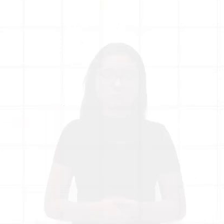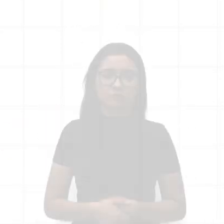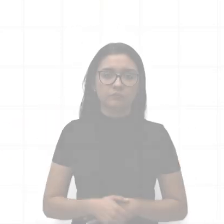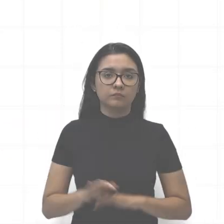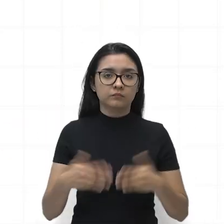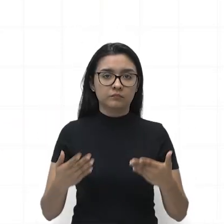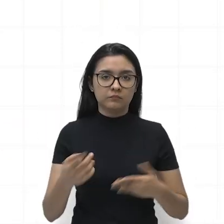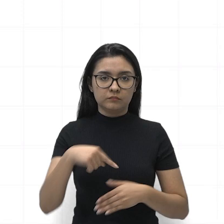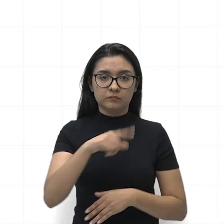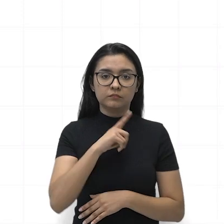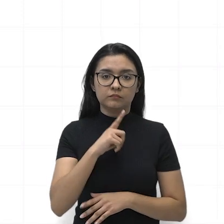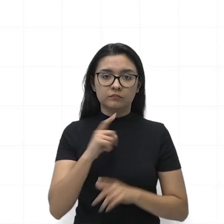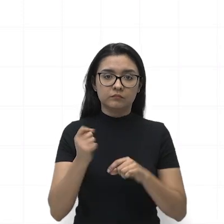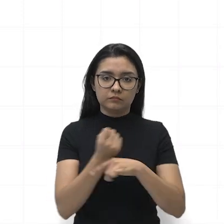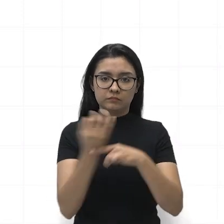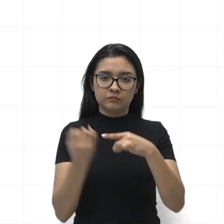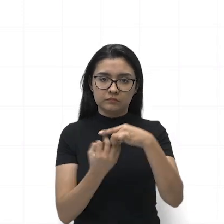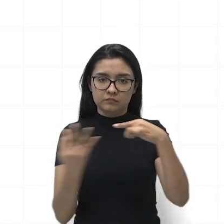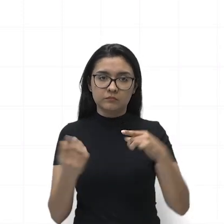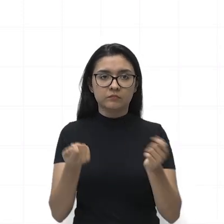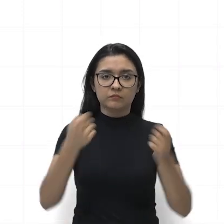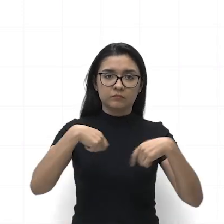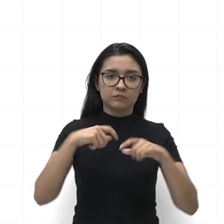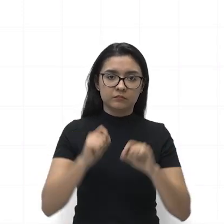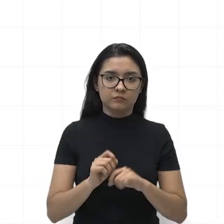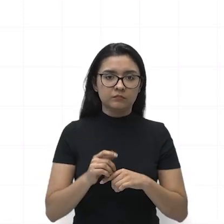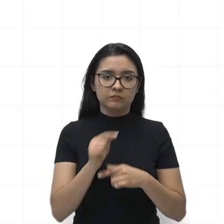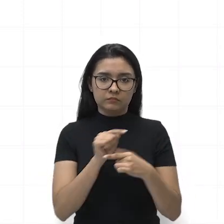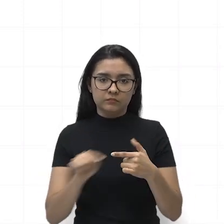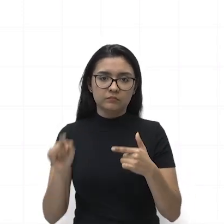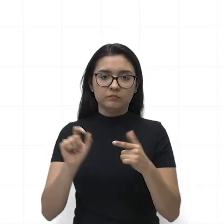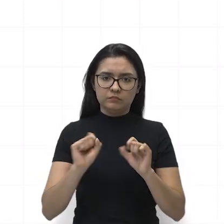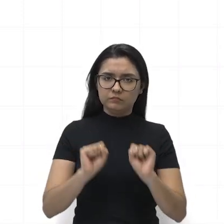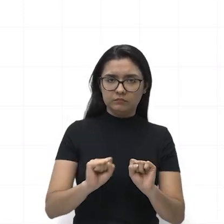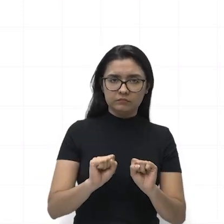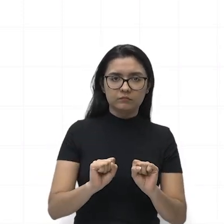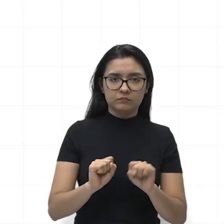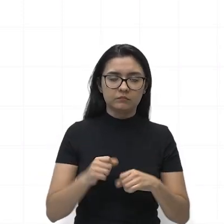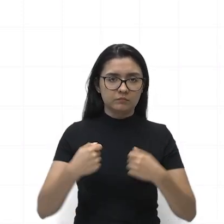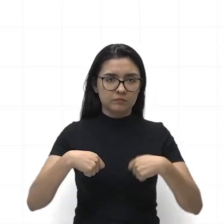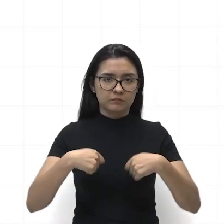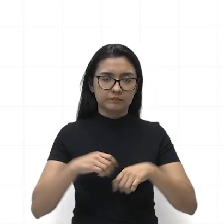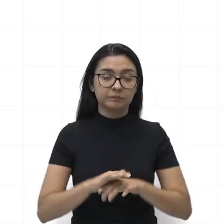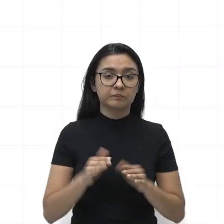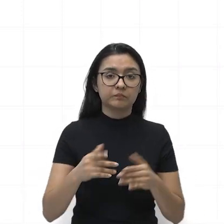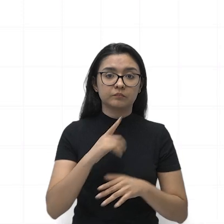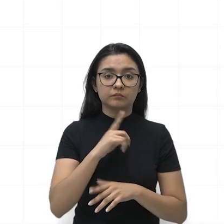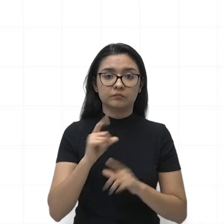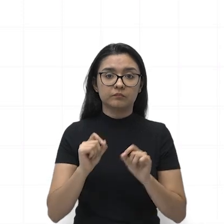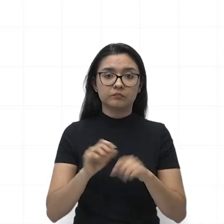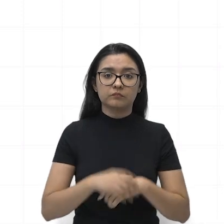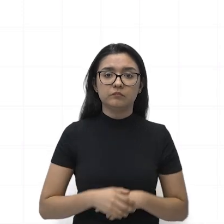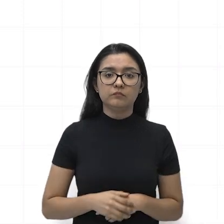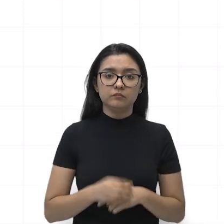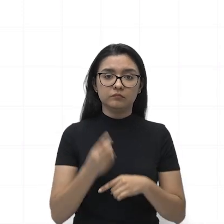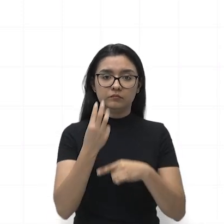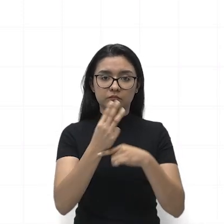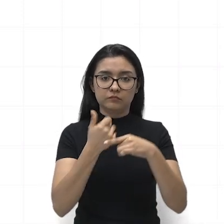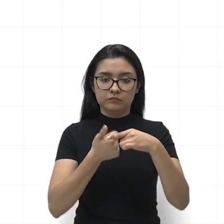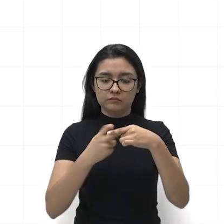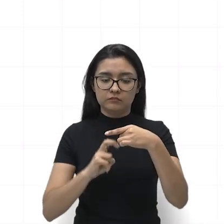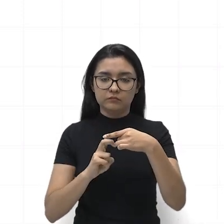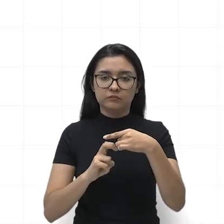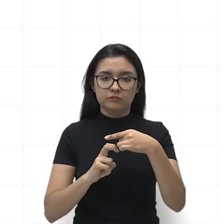uma fração onde seja passível de fazer a simplificação, você deve fazer a simplificação. No nosso caso, nós temos 3 sobre 15,